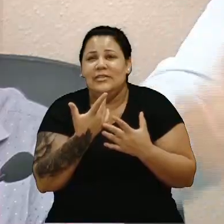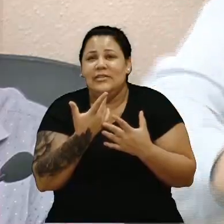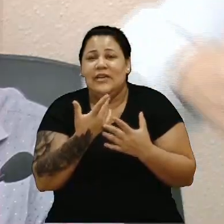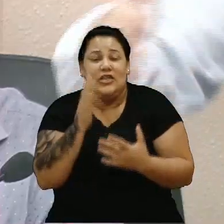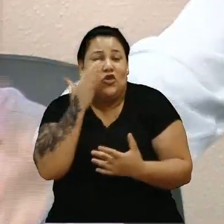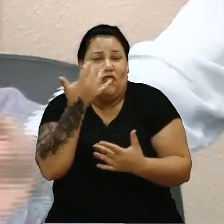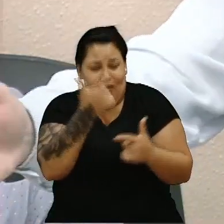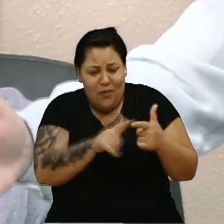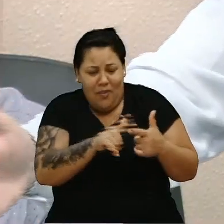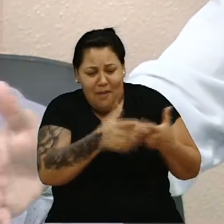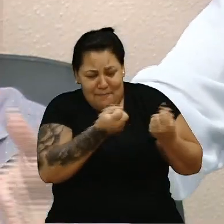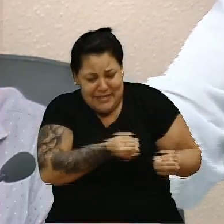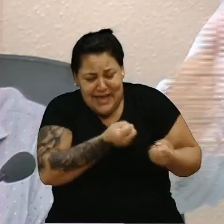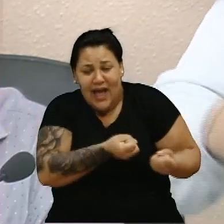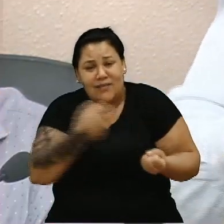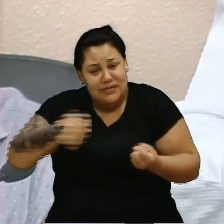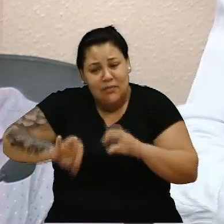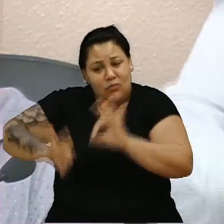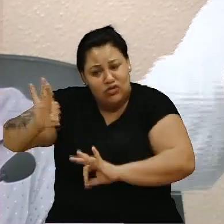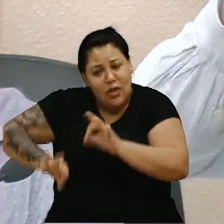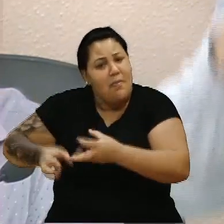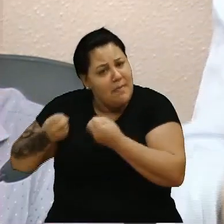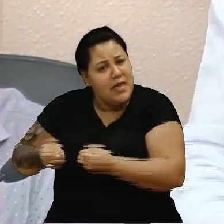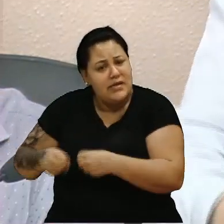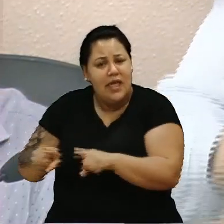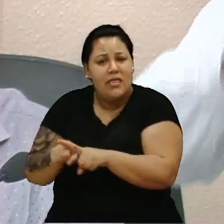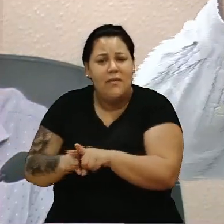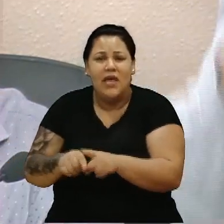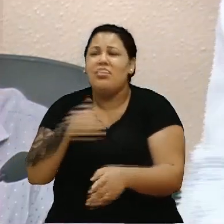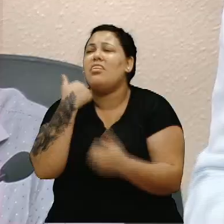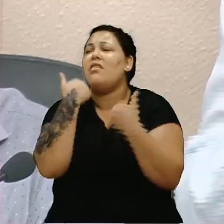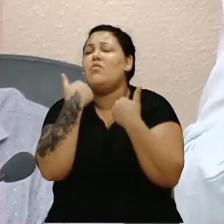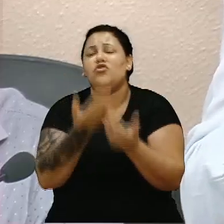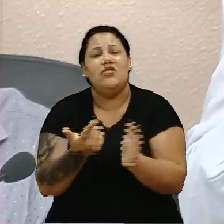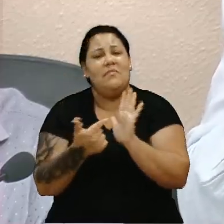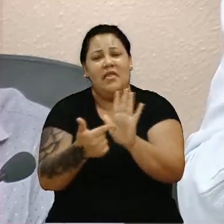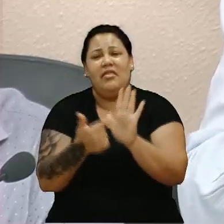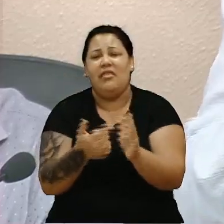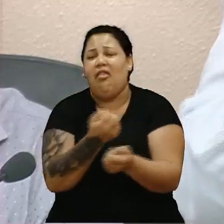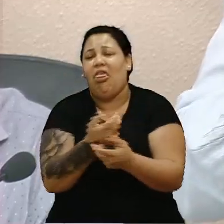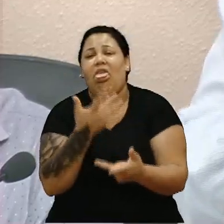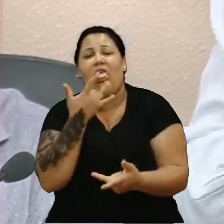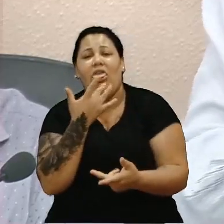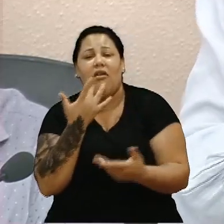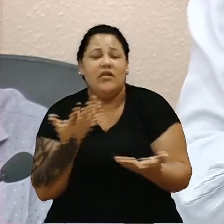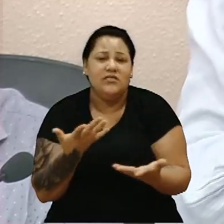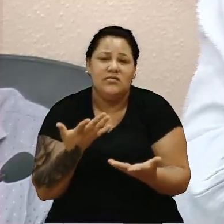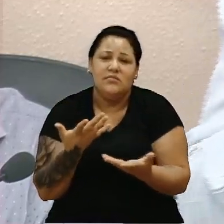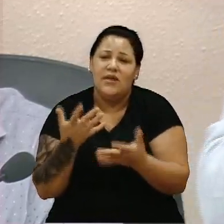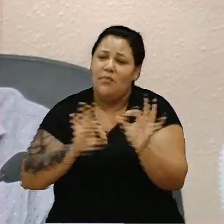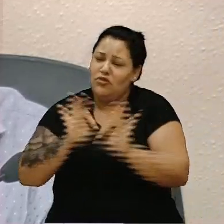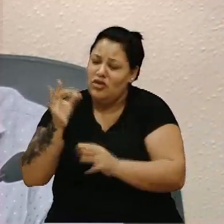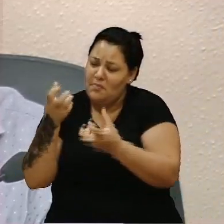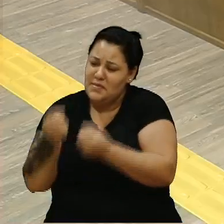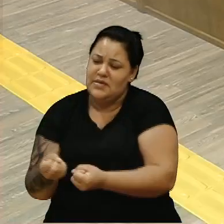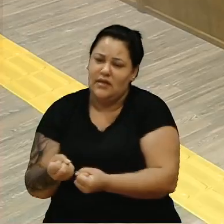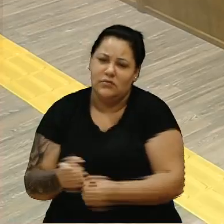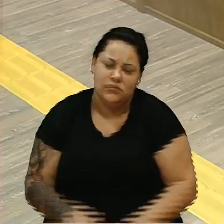de projetos complexos. Não adianta nós apresentar saídas fáceis para projetos complexos. Uma parte, vereador. Por gentileza, de